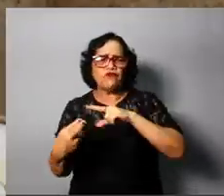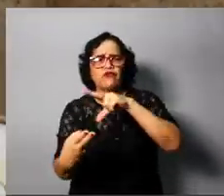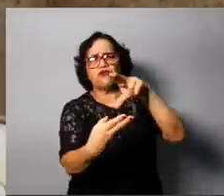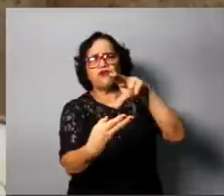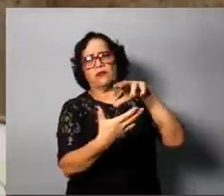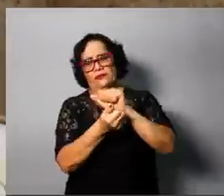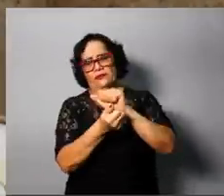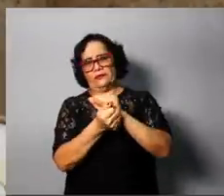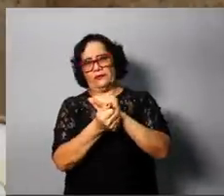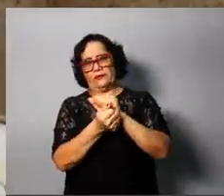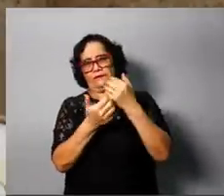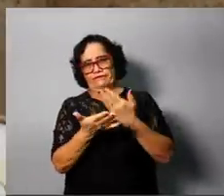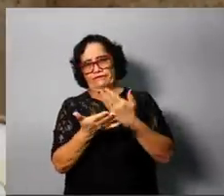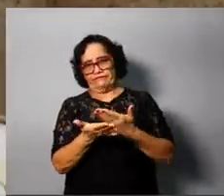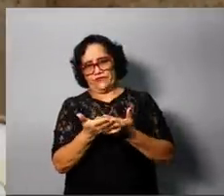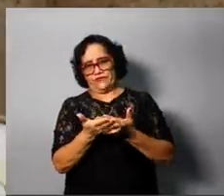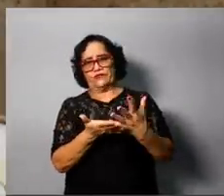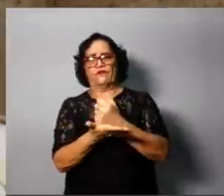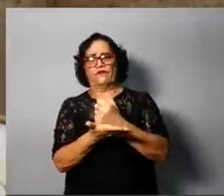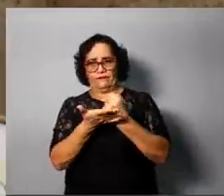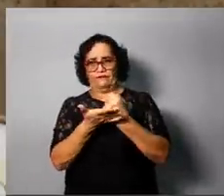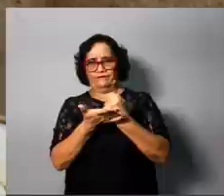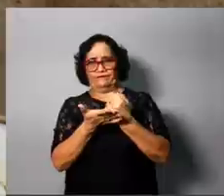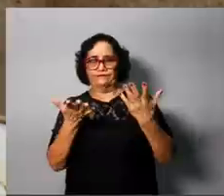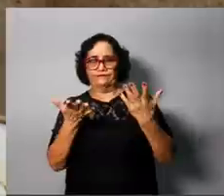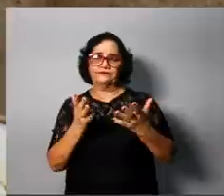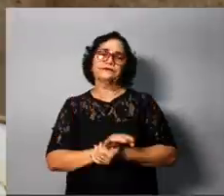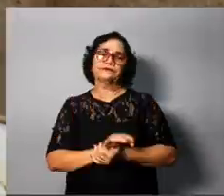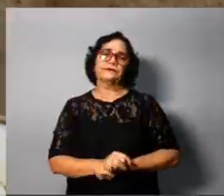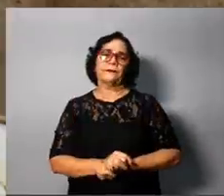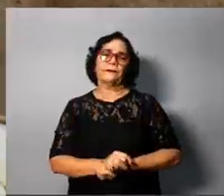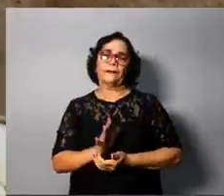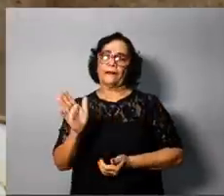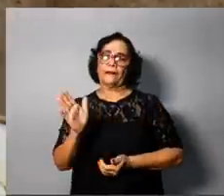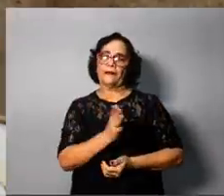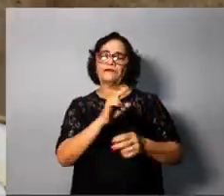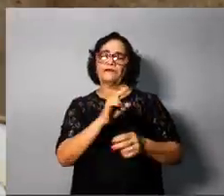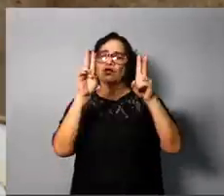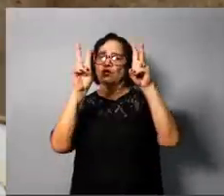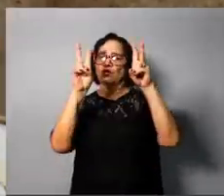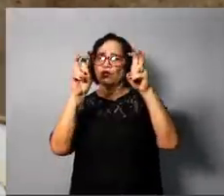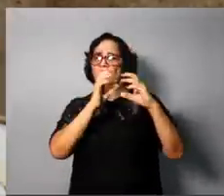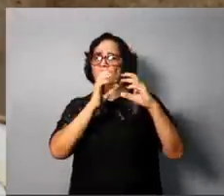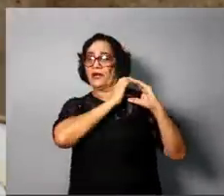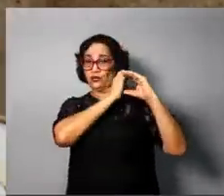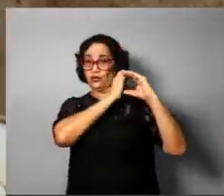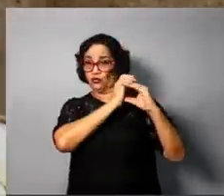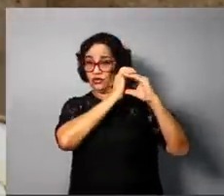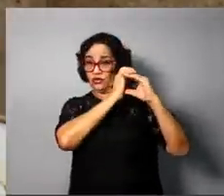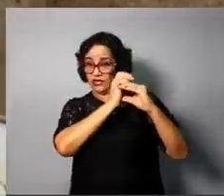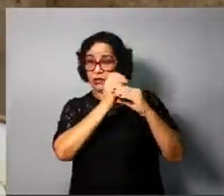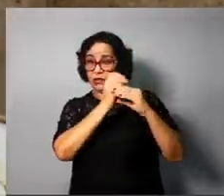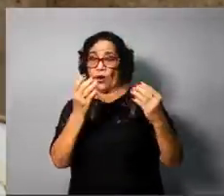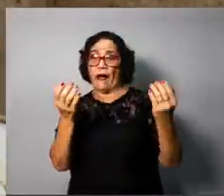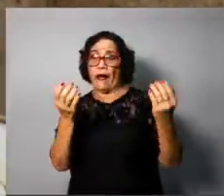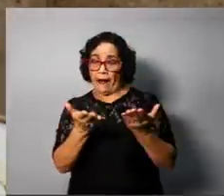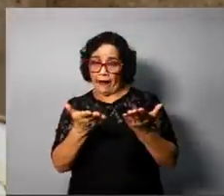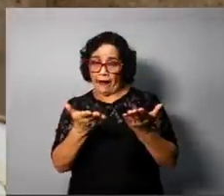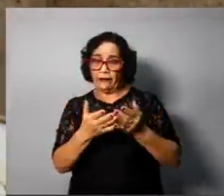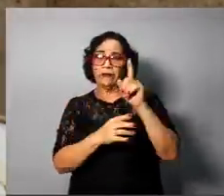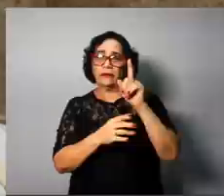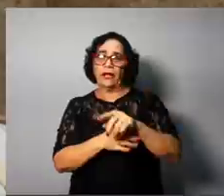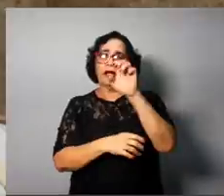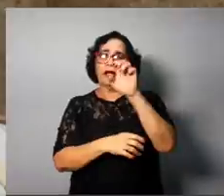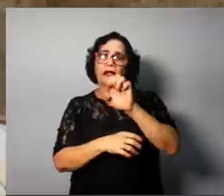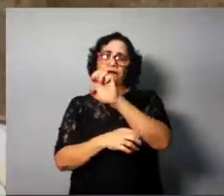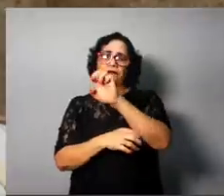O tema do Círio deste ano, o Evangelho da Família